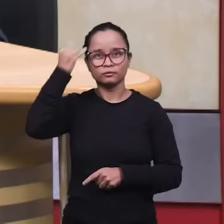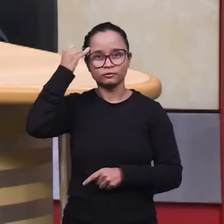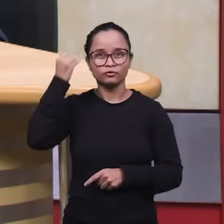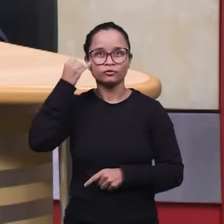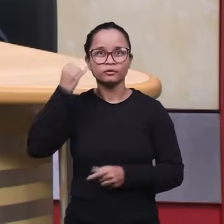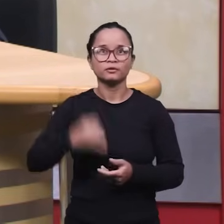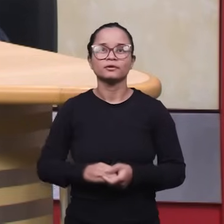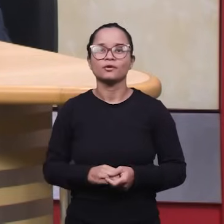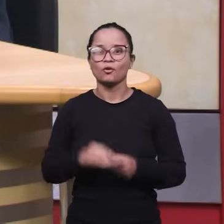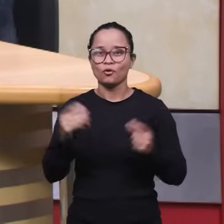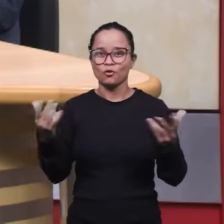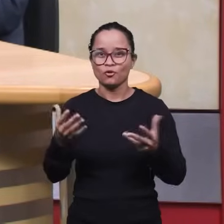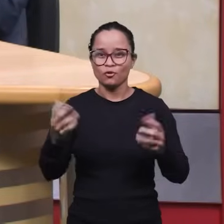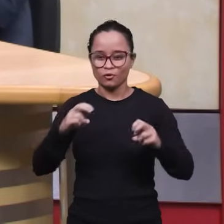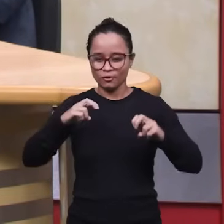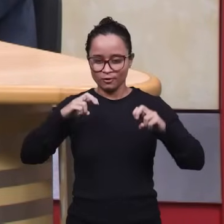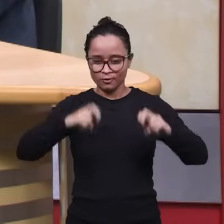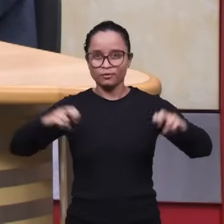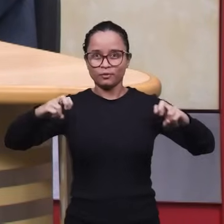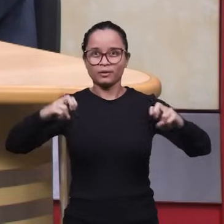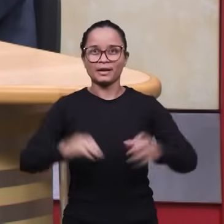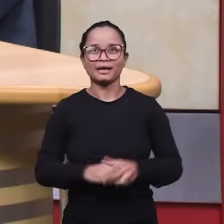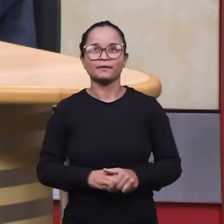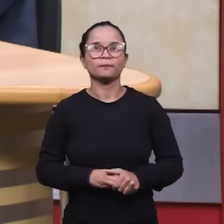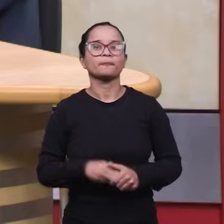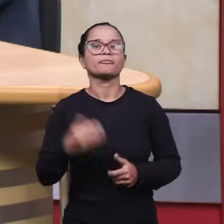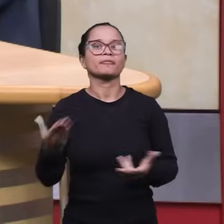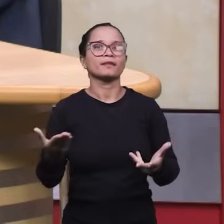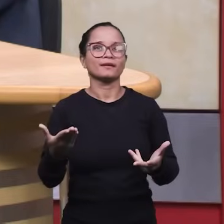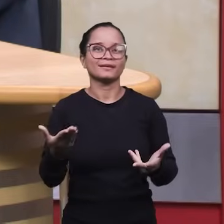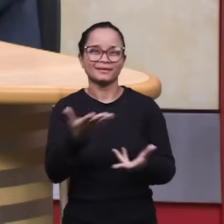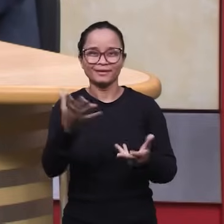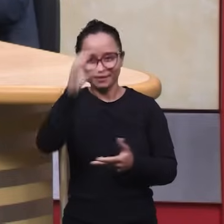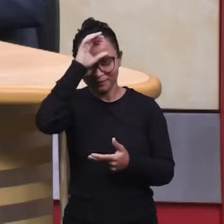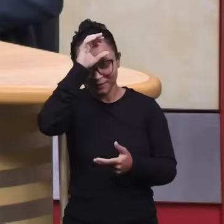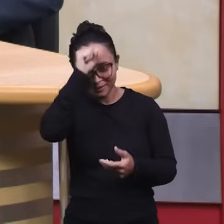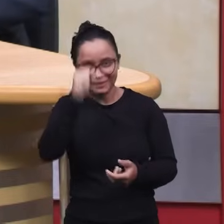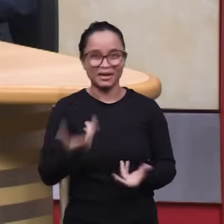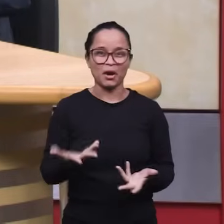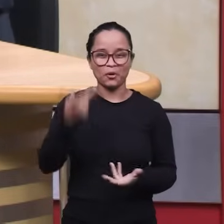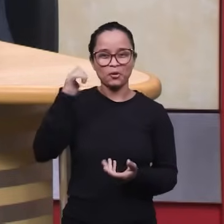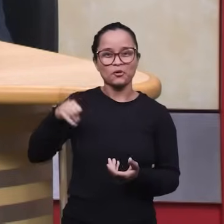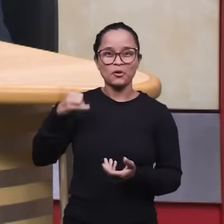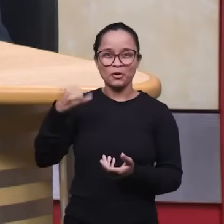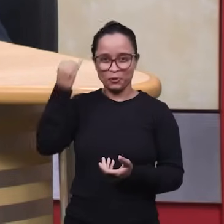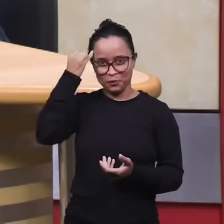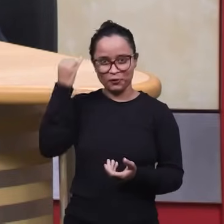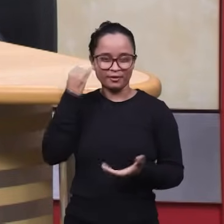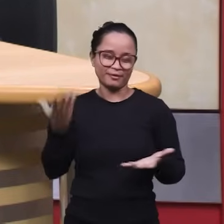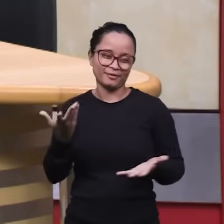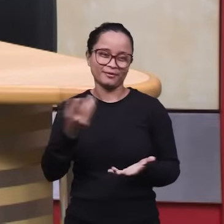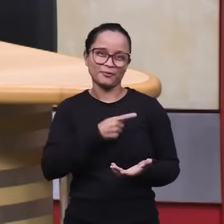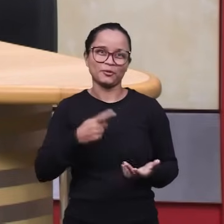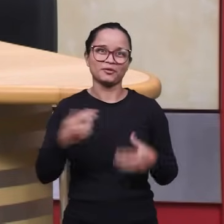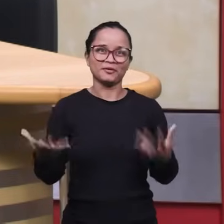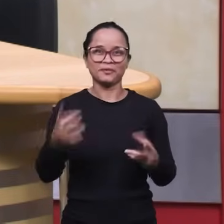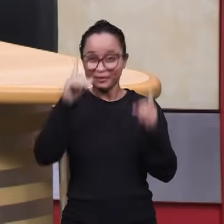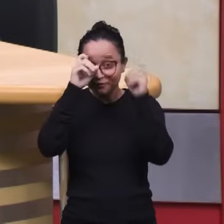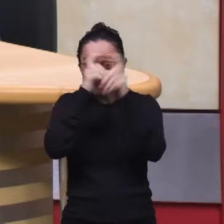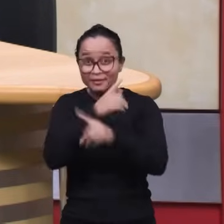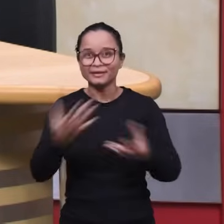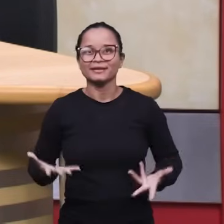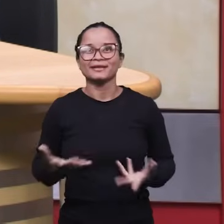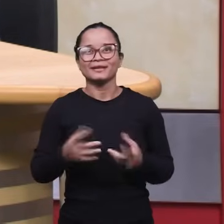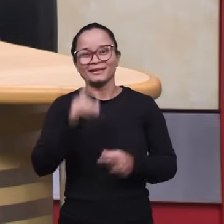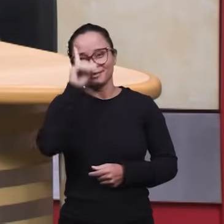Josias. Pronto, hoje nós estamos invertidos, né? O âncora aqui do nosso aqui. Eu tenho que aprender com ele, pô. Eu tenho que aprender com ele. Fica agora difícil. Você é o âncora